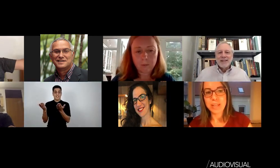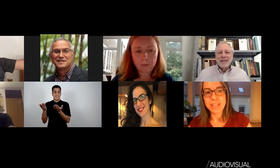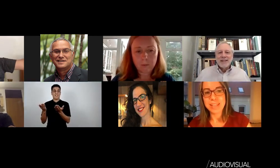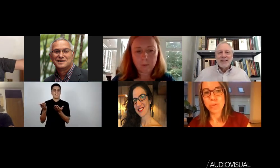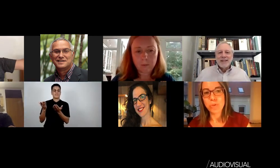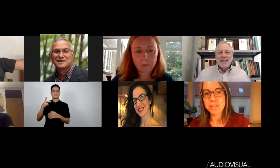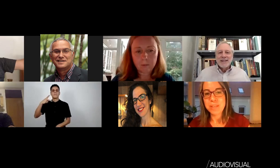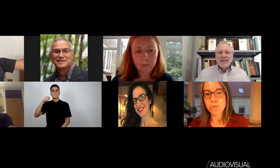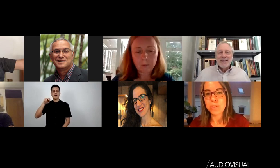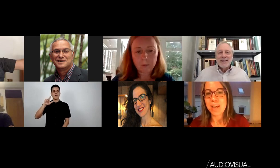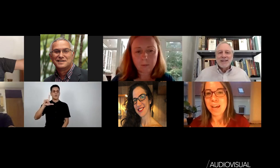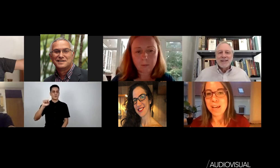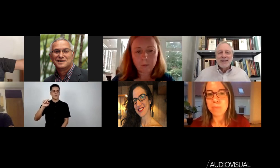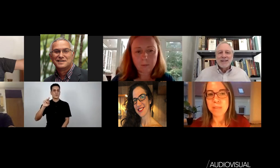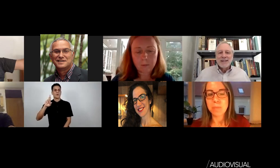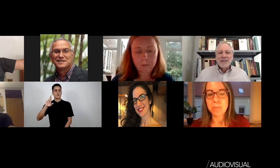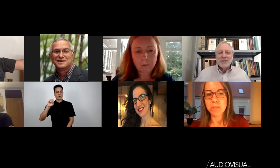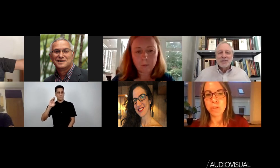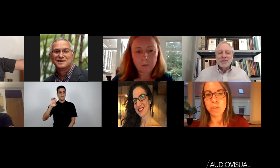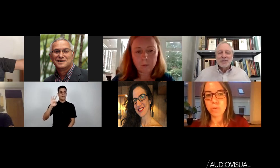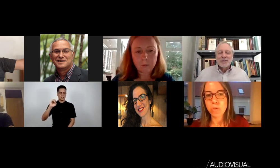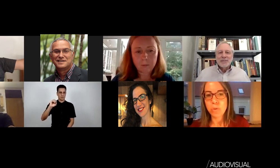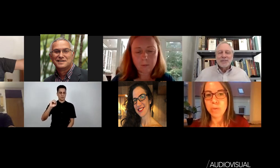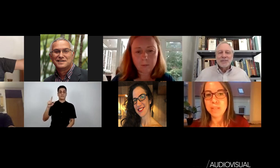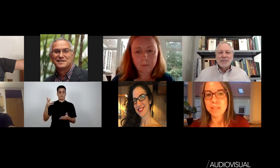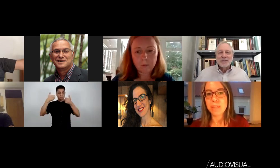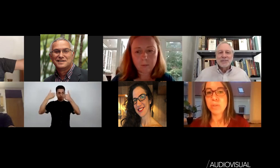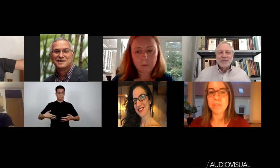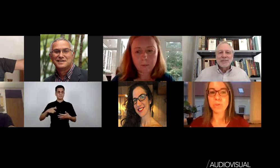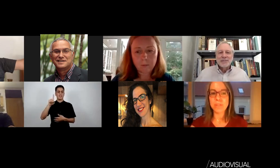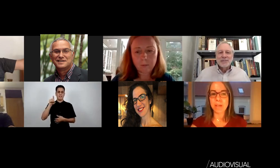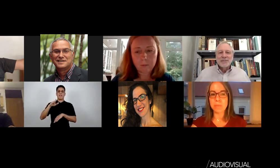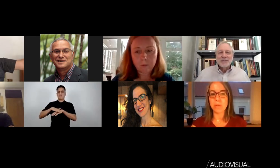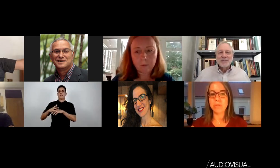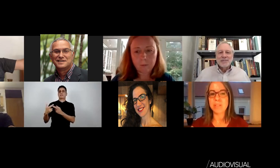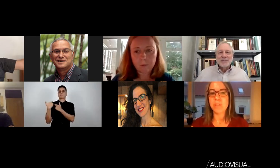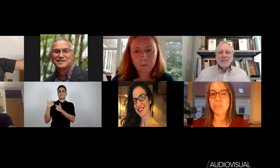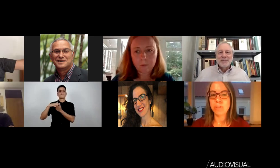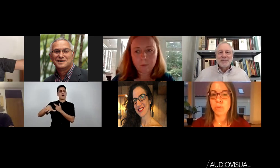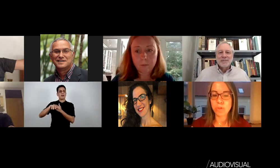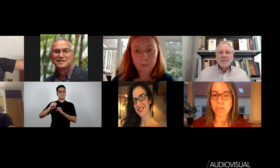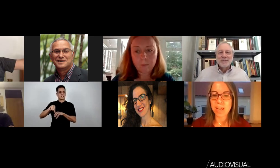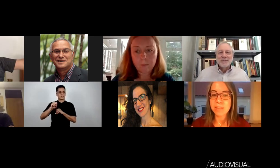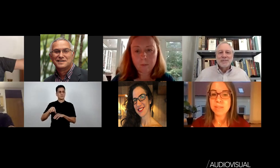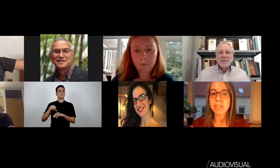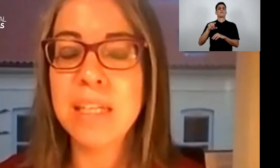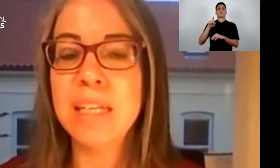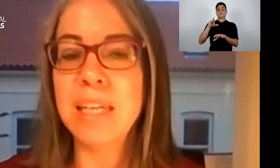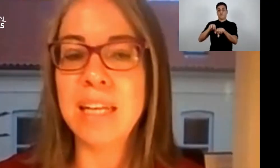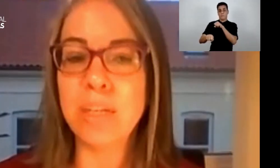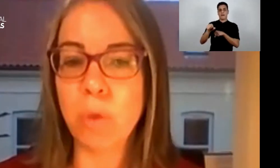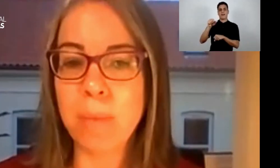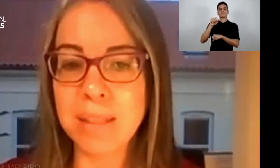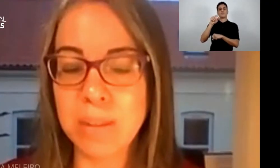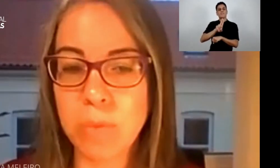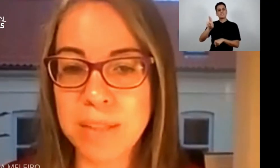é doutor em Ciências Sociais, mestre em Planejamento Econômico e licenciado em Ciências Sociais pela Universidade Livre de Bruxelas. Ele